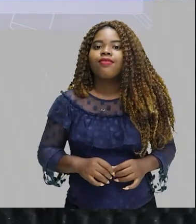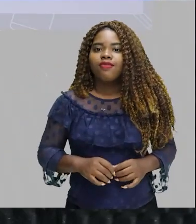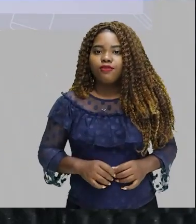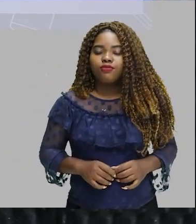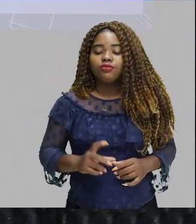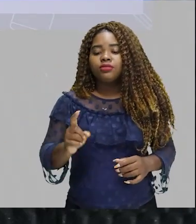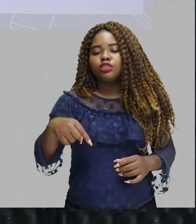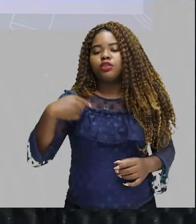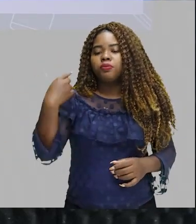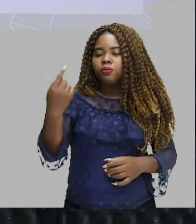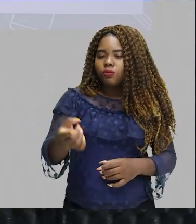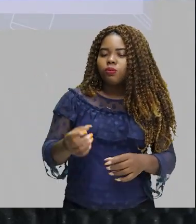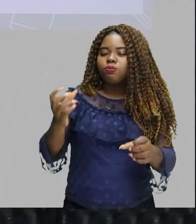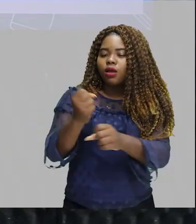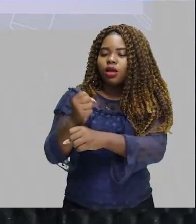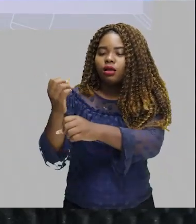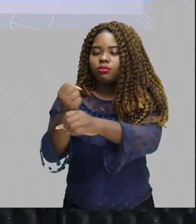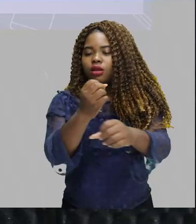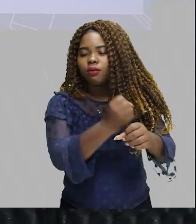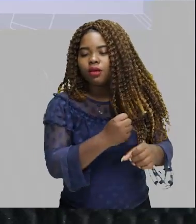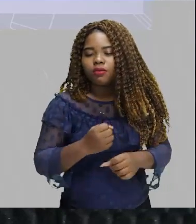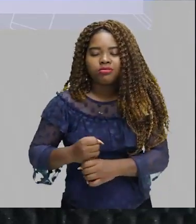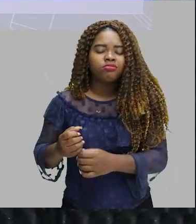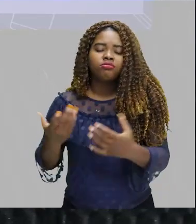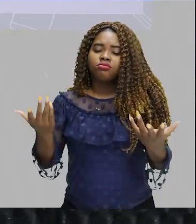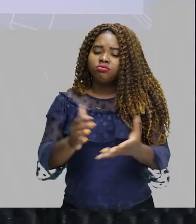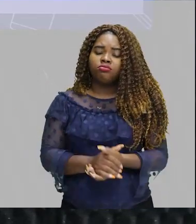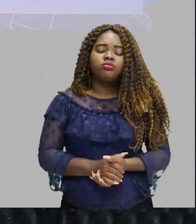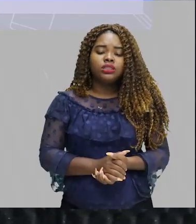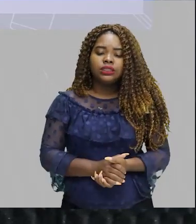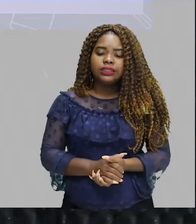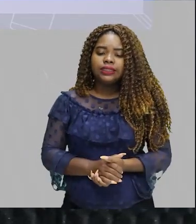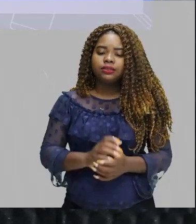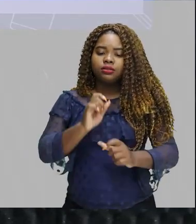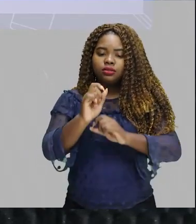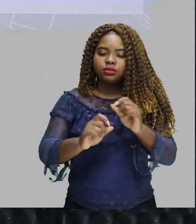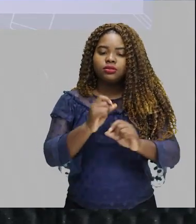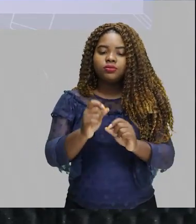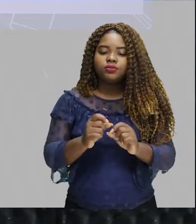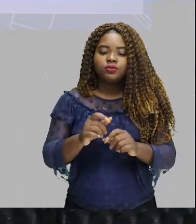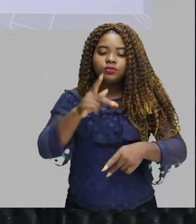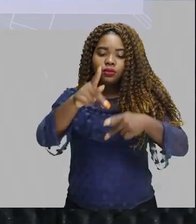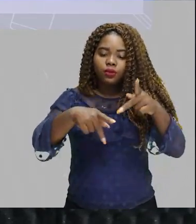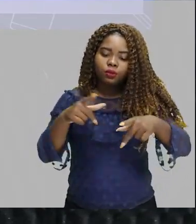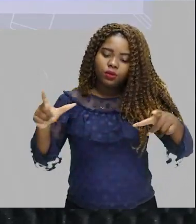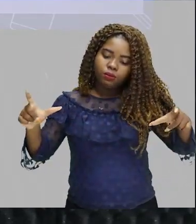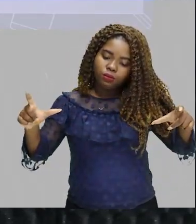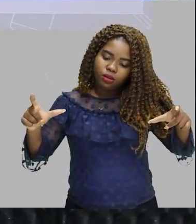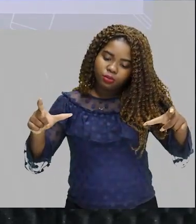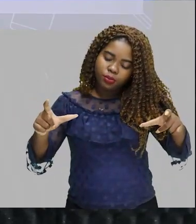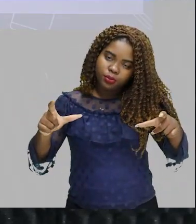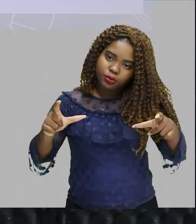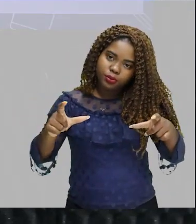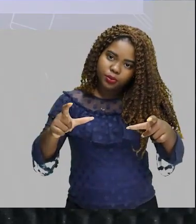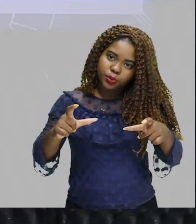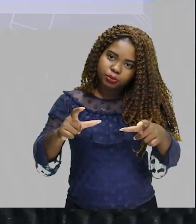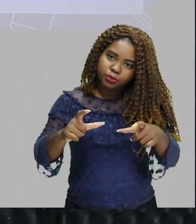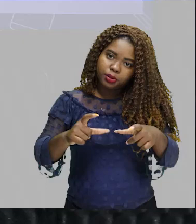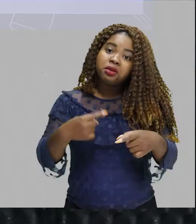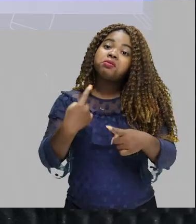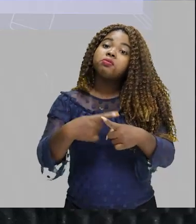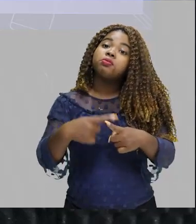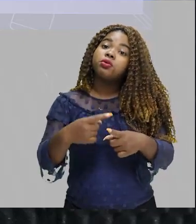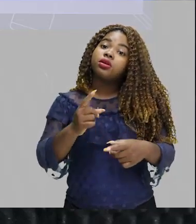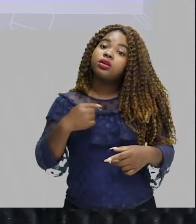depois de um tempo, é que a população brasileira comece a diminuir. Como assim, Marcos? É porque as nossas